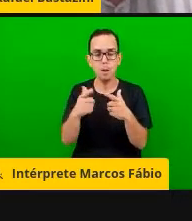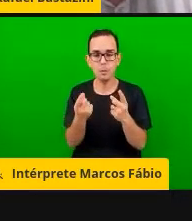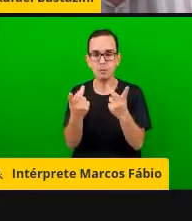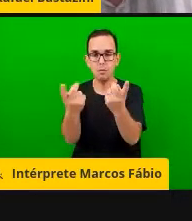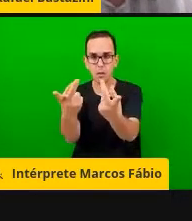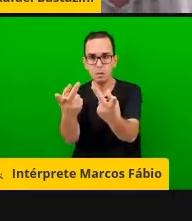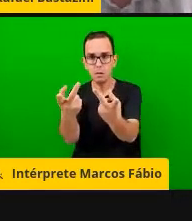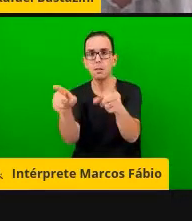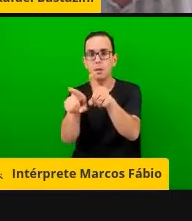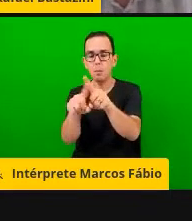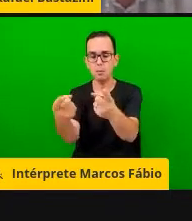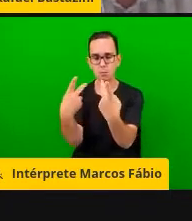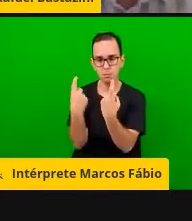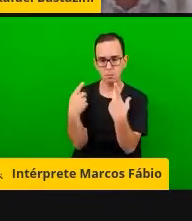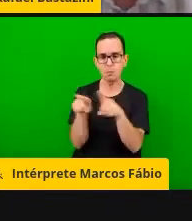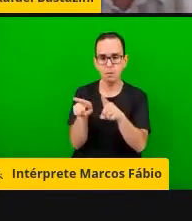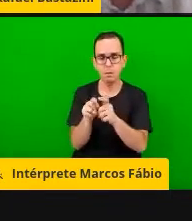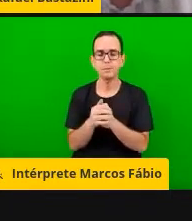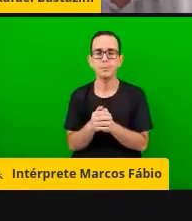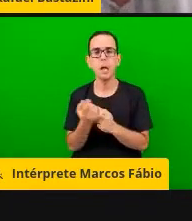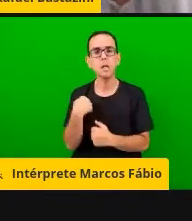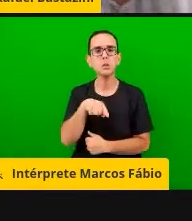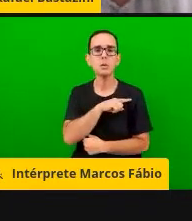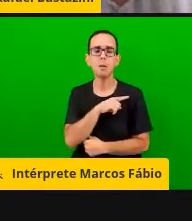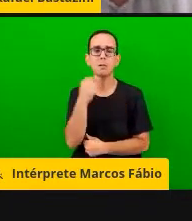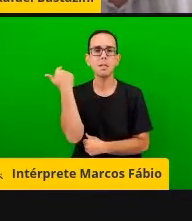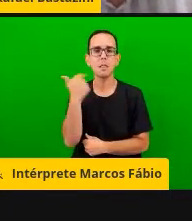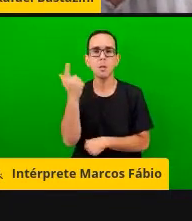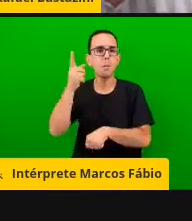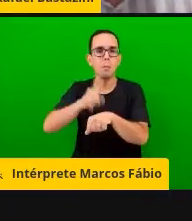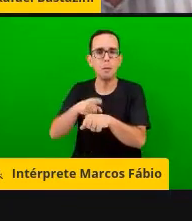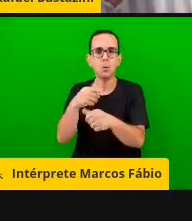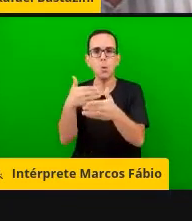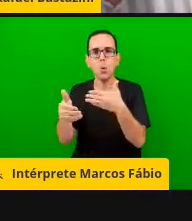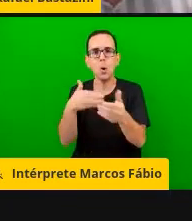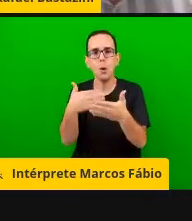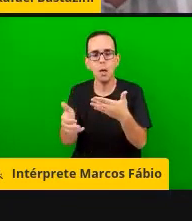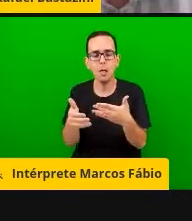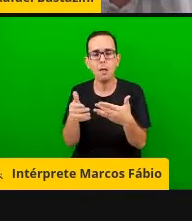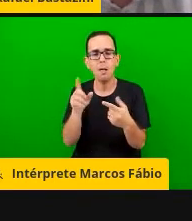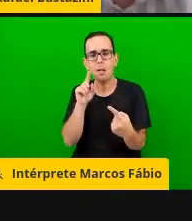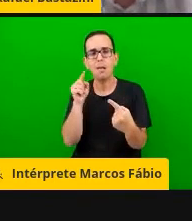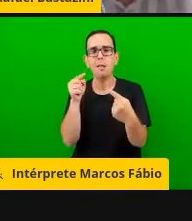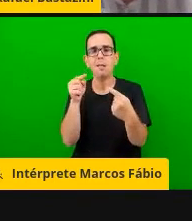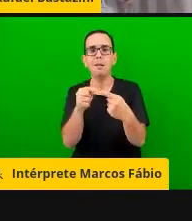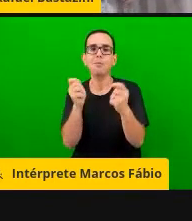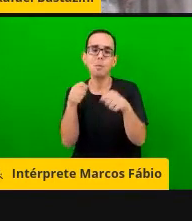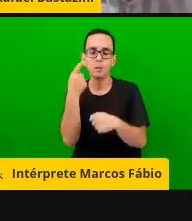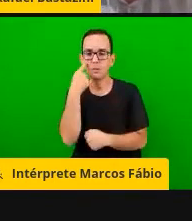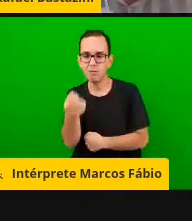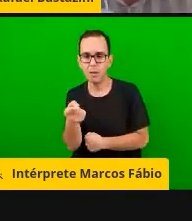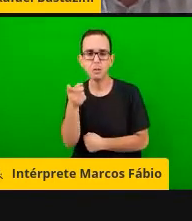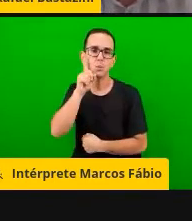a demanda. Portanto, nós não estamos num momento qualquer, como a gente pode ver no nosso cotidiano,